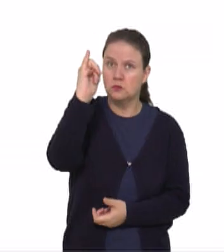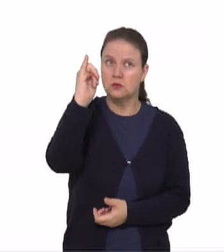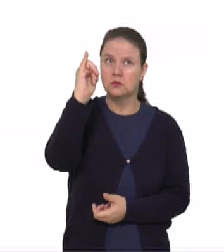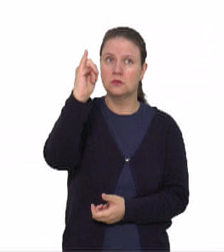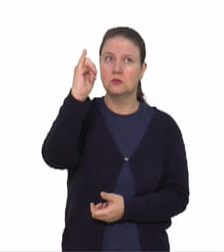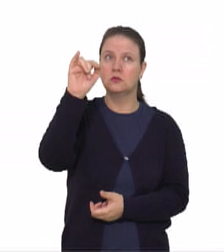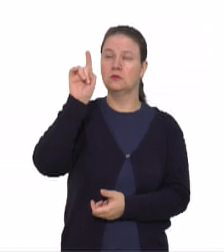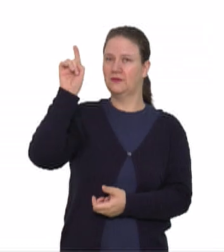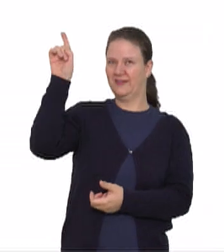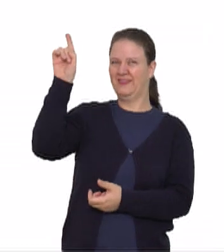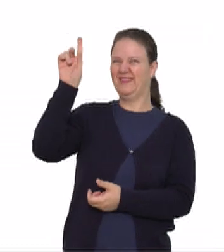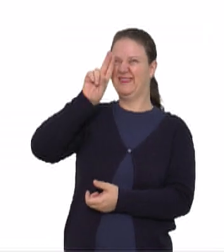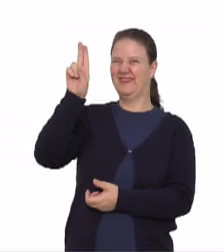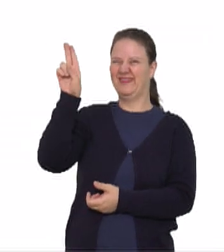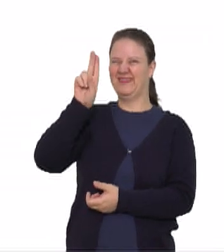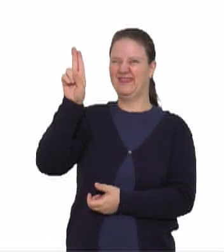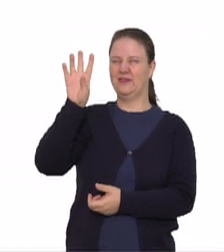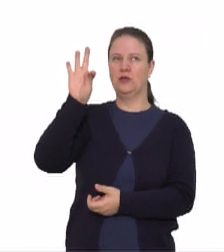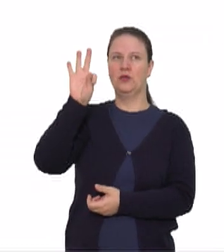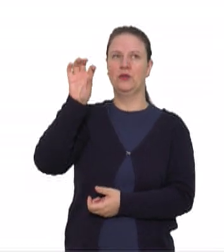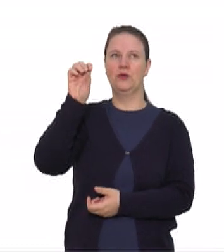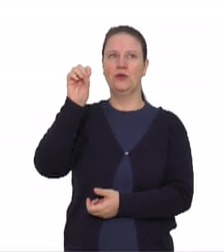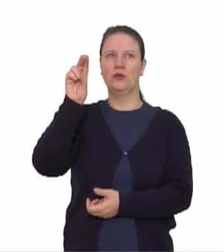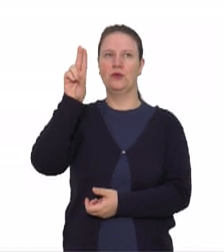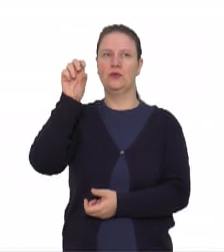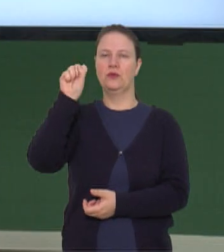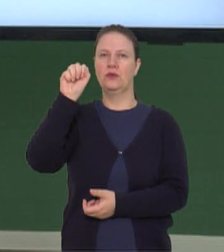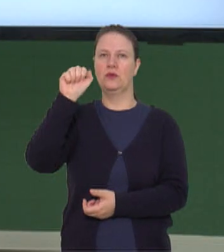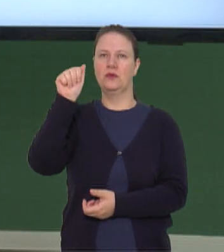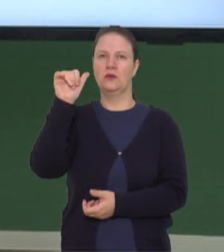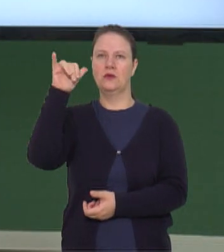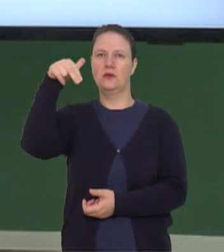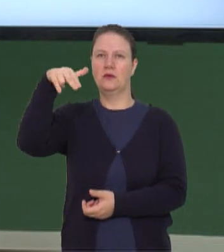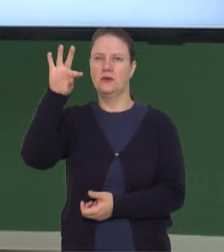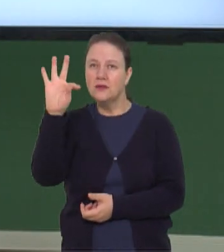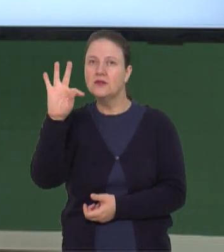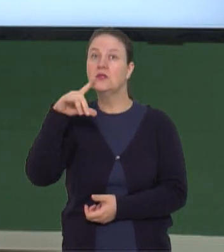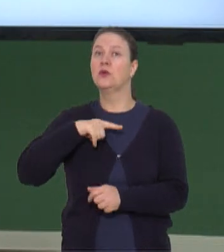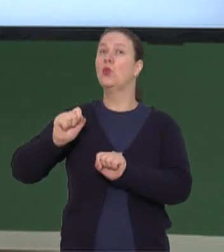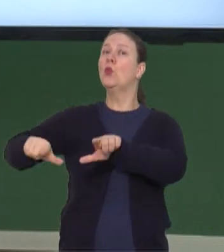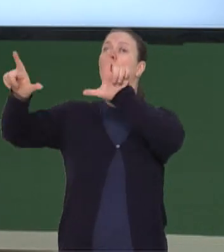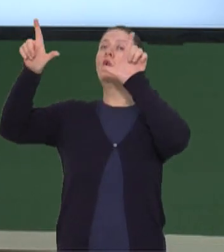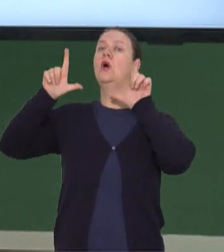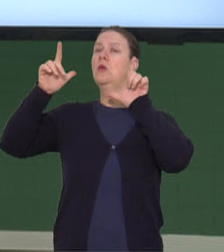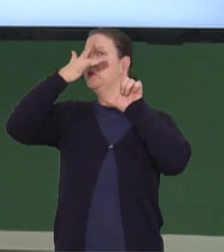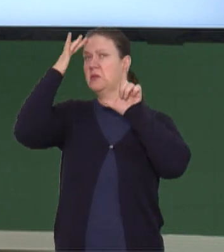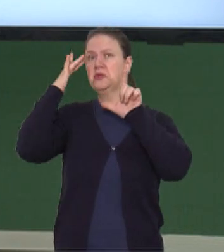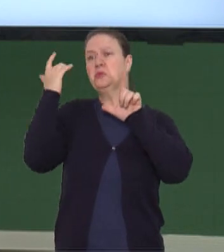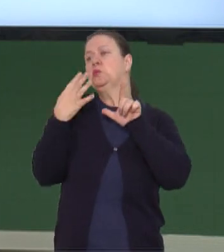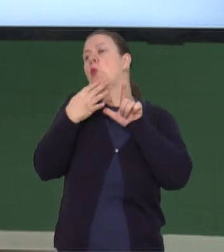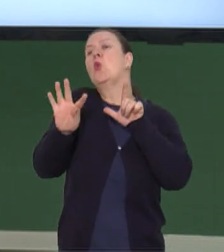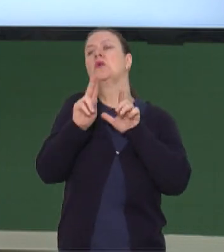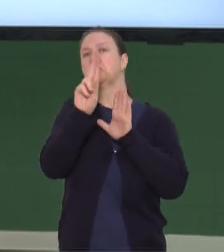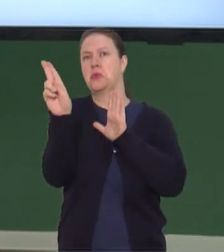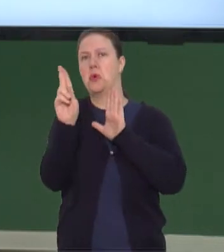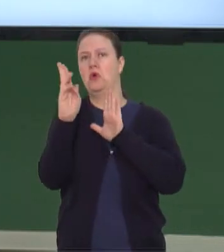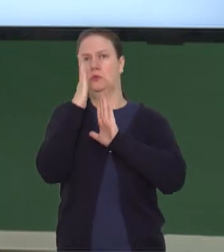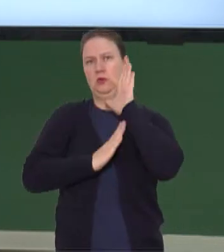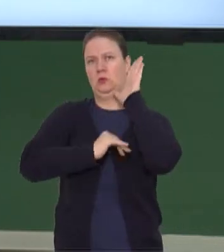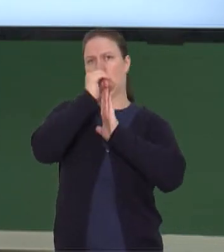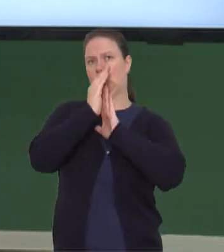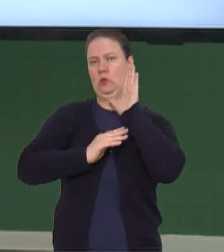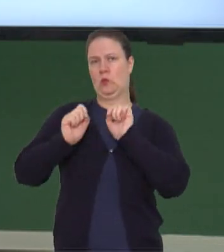Toussaint Louverture, né? Esse retrato foi feito por um artista desconhecido no século, a pintura é do século